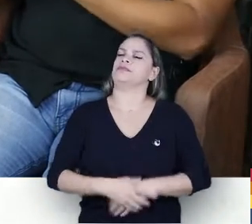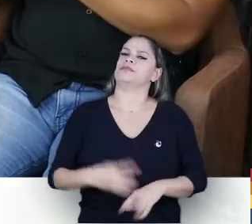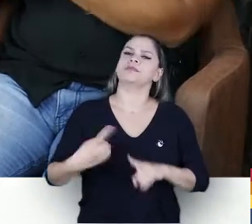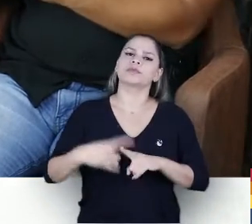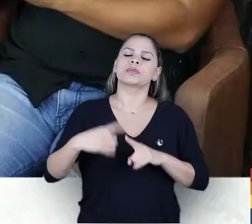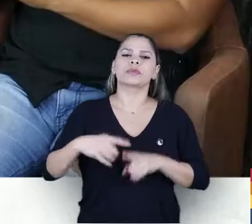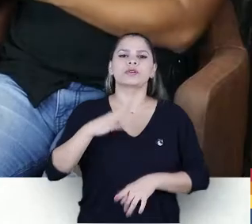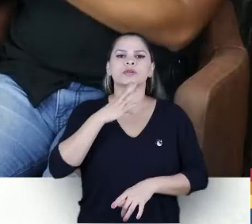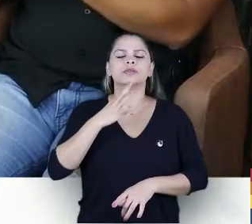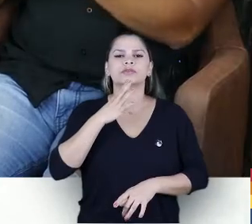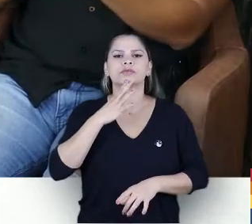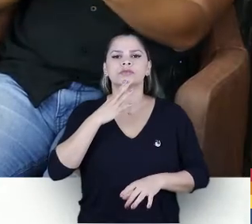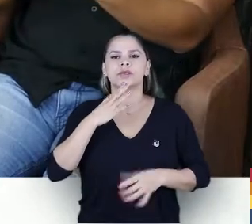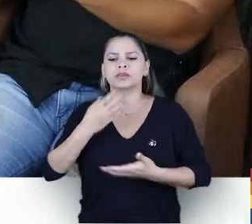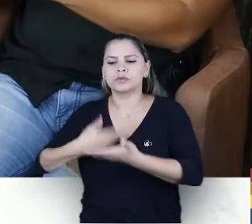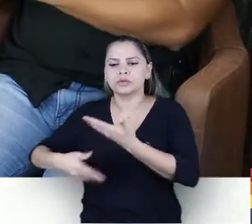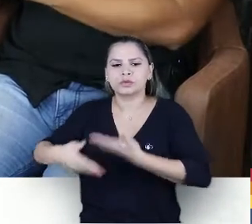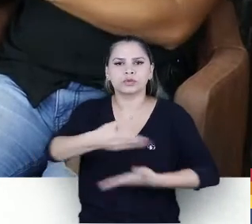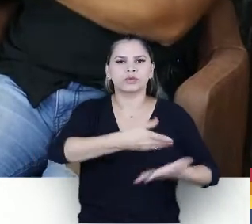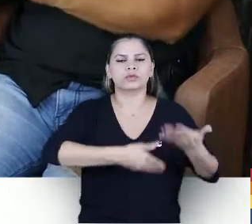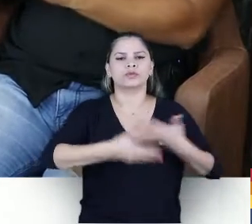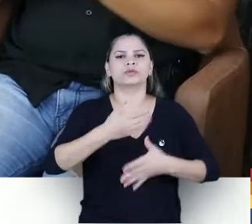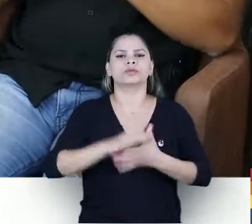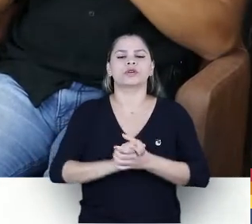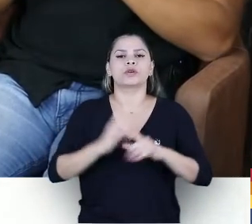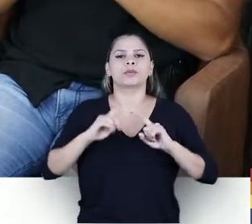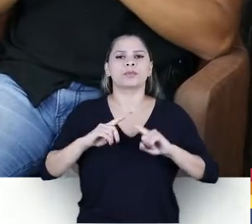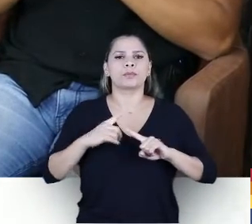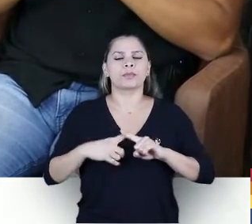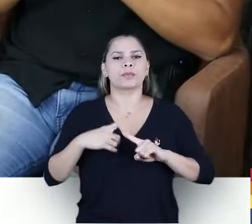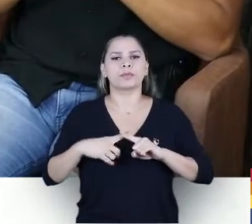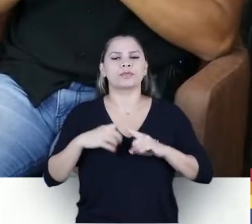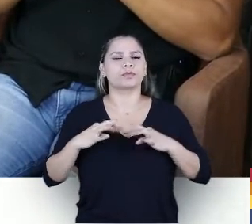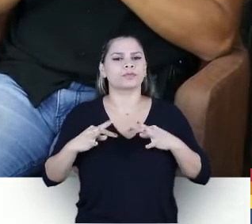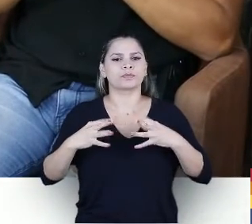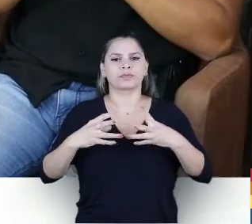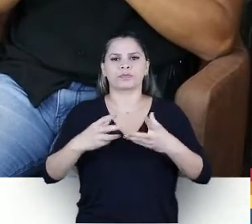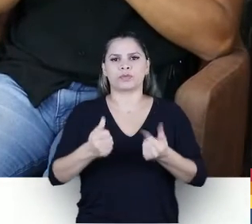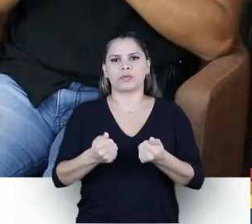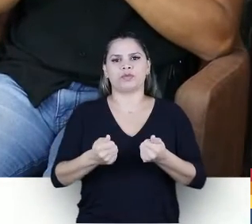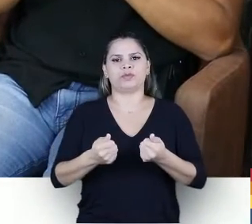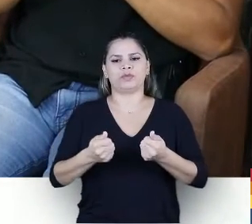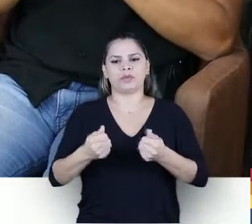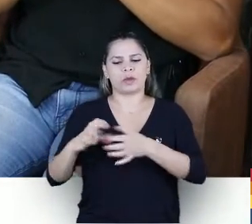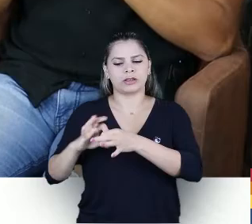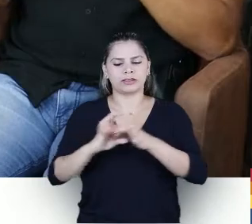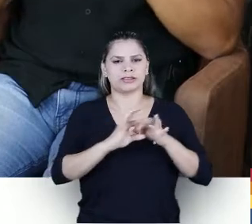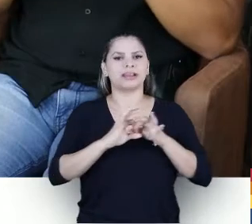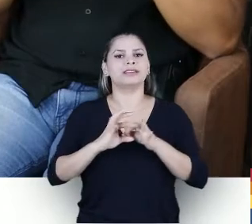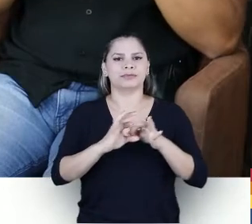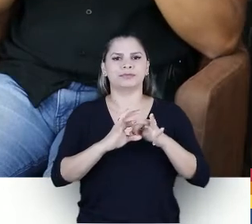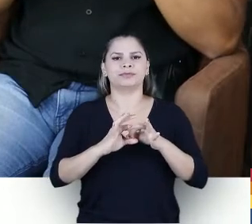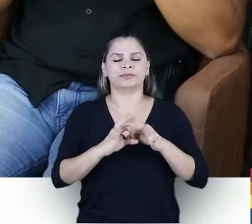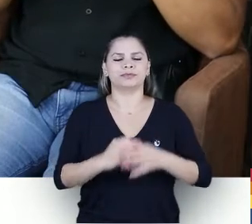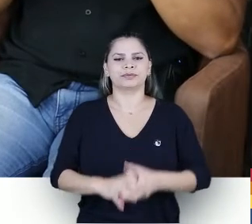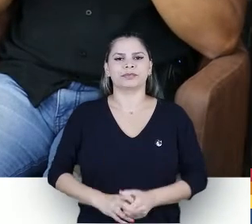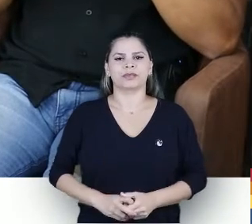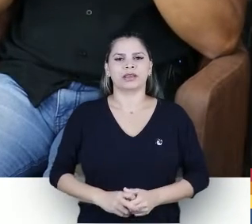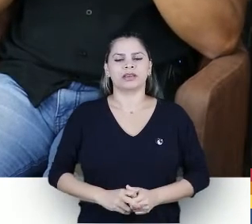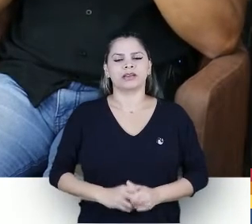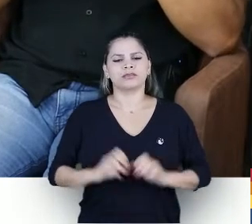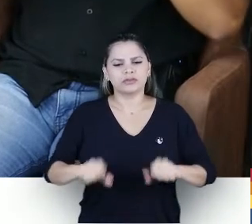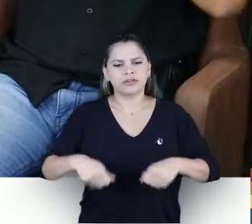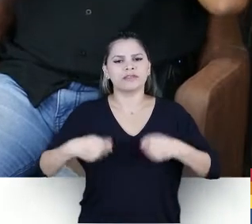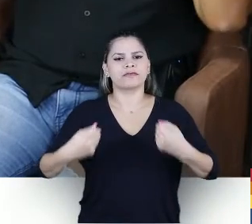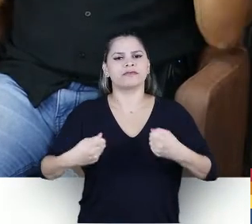áreas estão interligadas, o quanto a gente tem que se aproximar cada vez mais, porque o conhecimento perpassa não só o seu objeto de